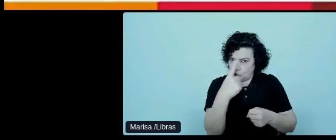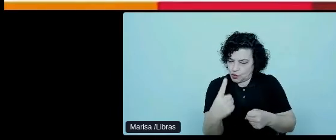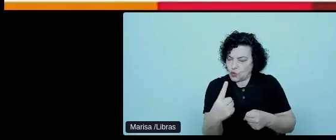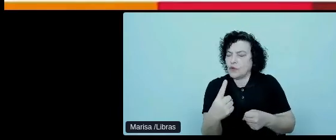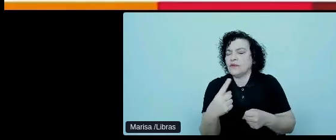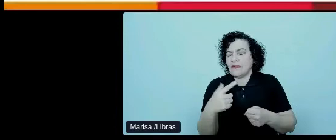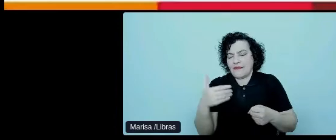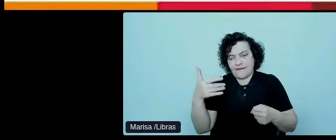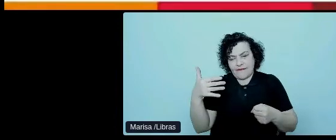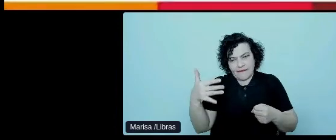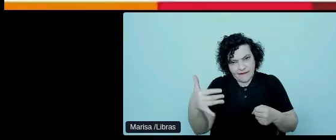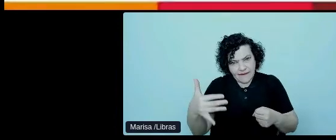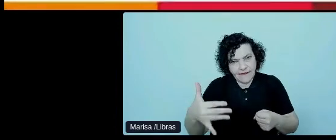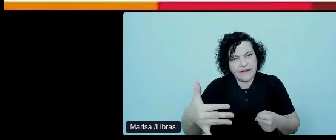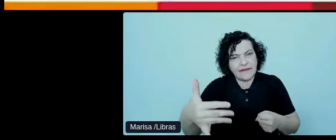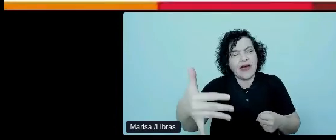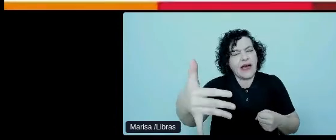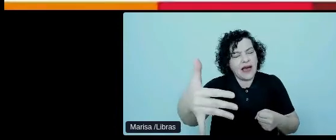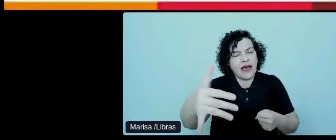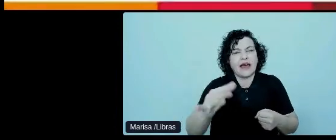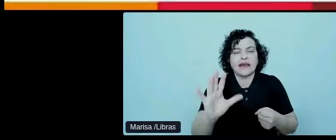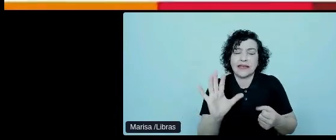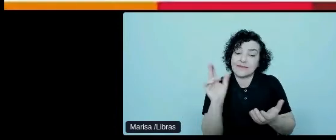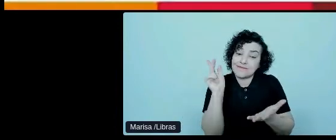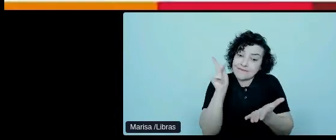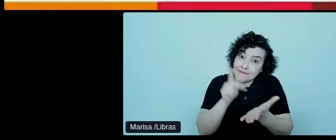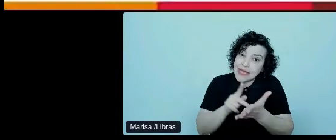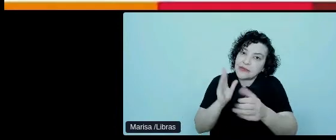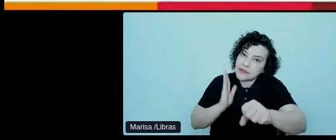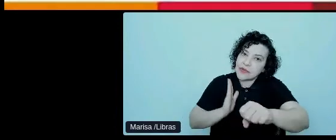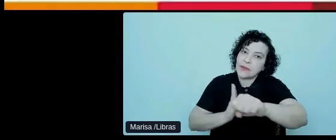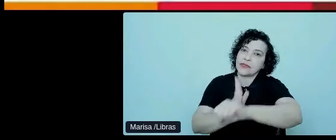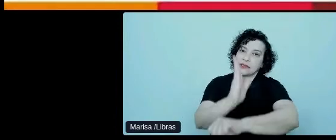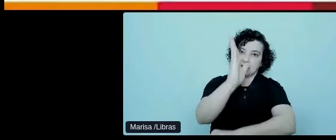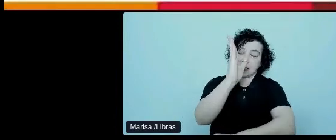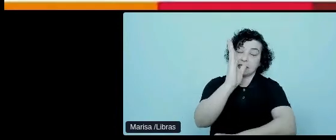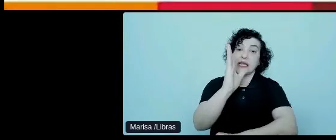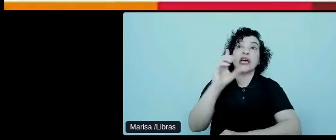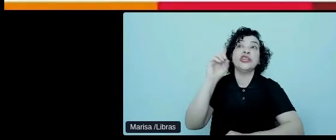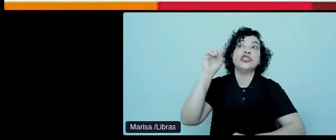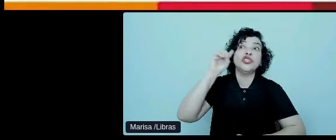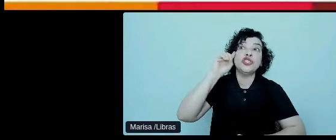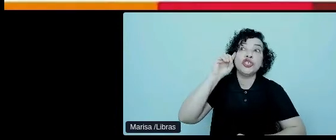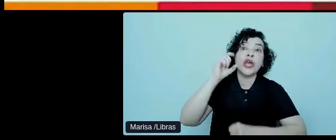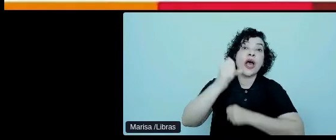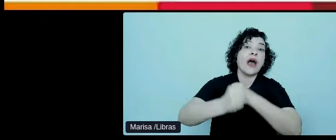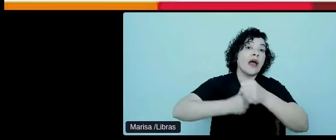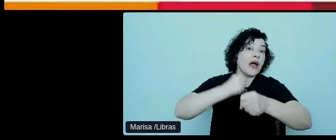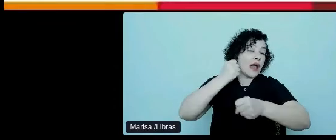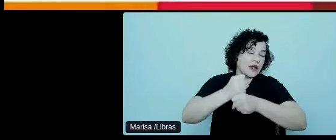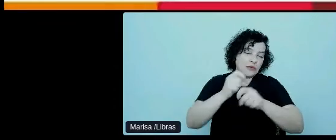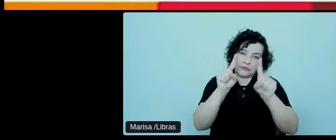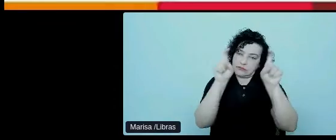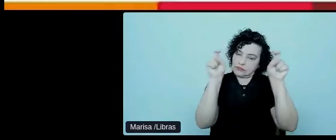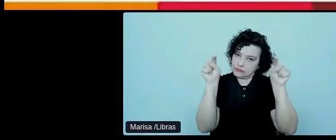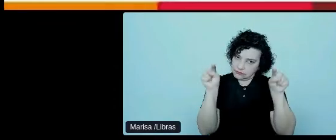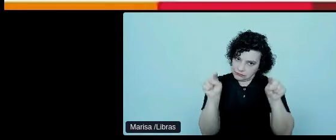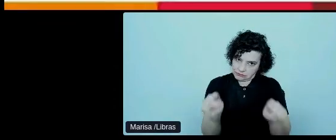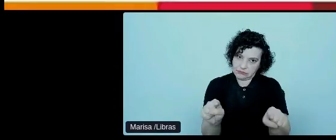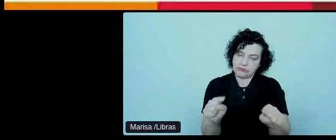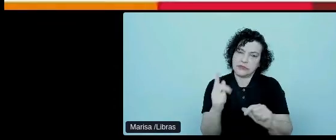ainda um longo caminho para que ela entre em vigor. Ela não tem uma data, tá? E ela ainda está